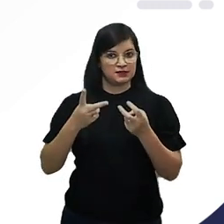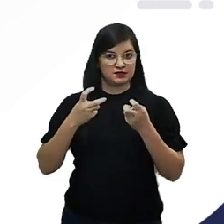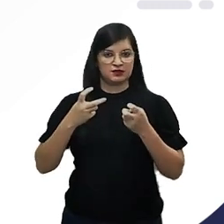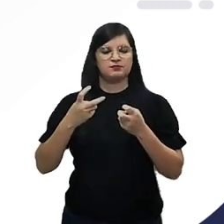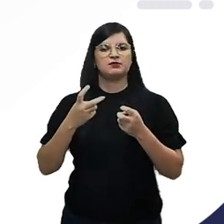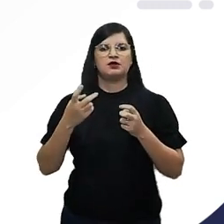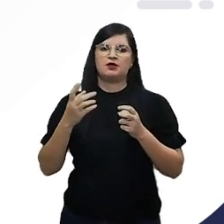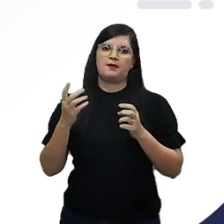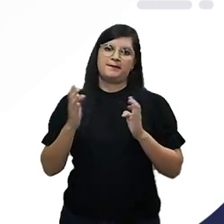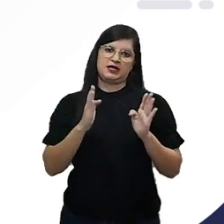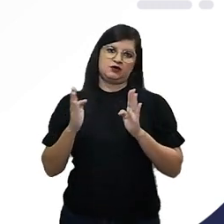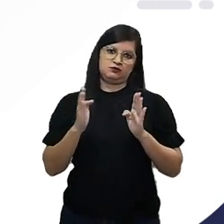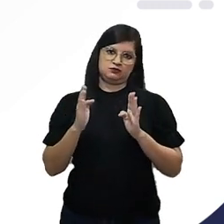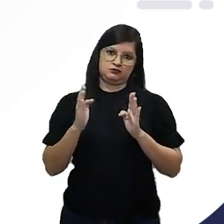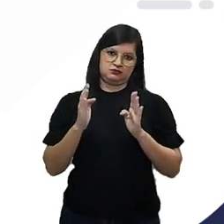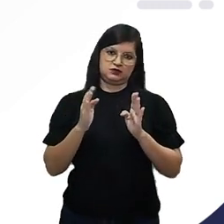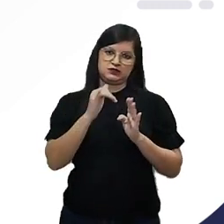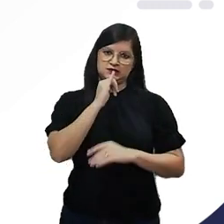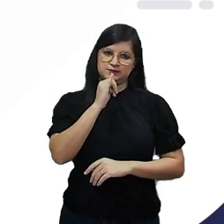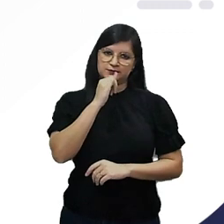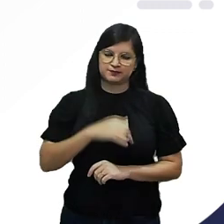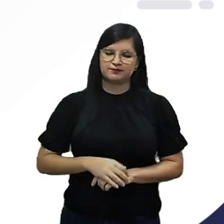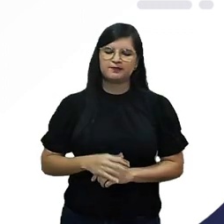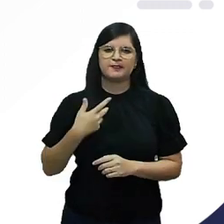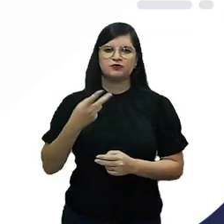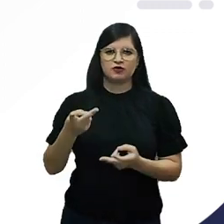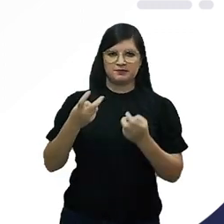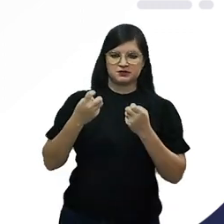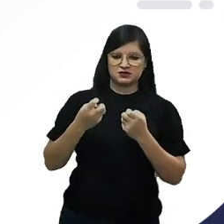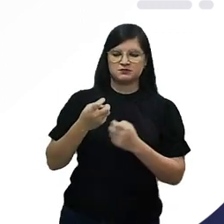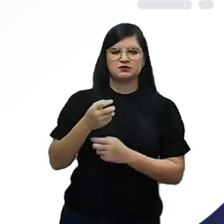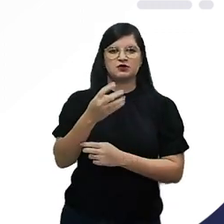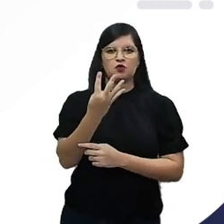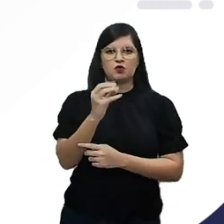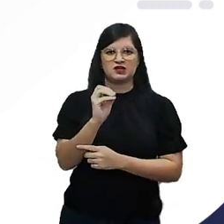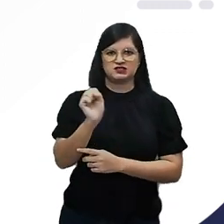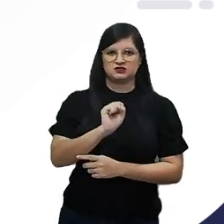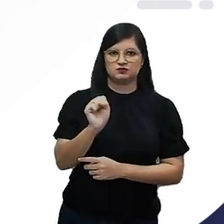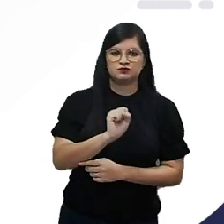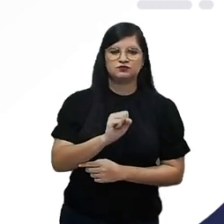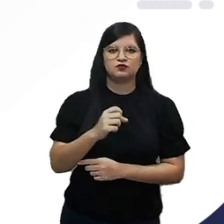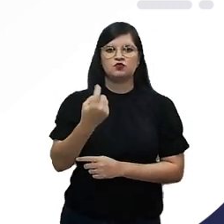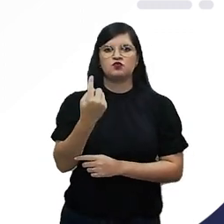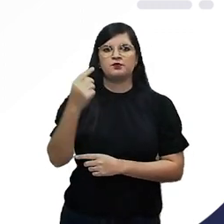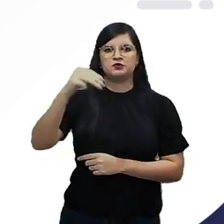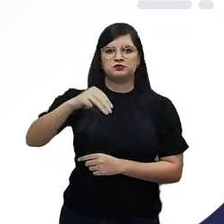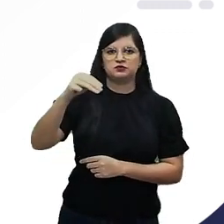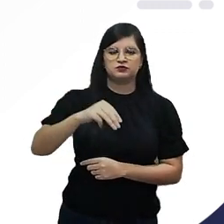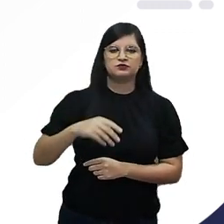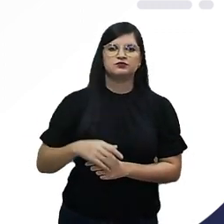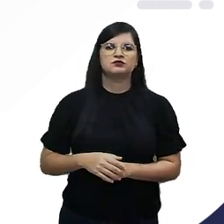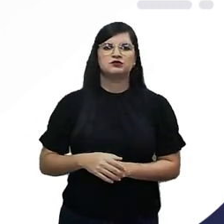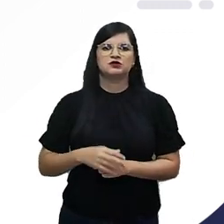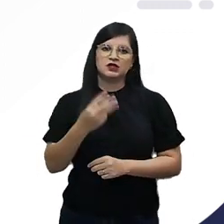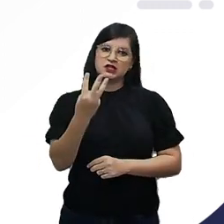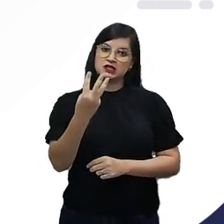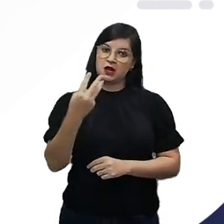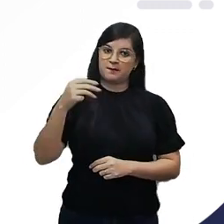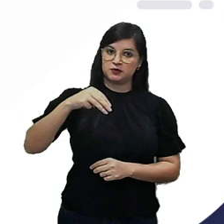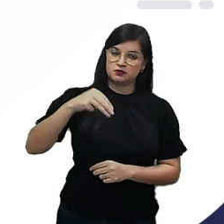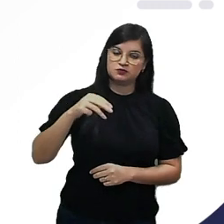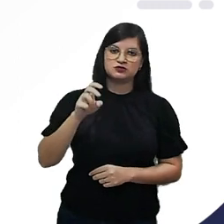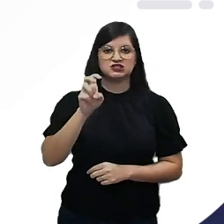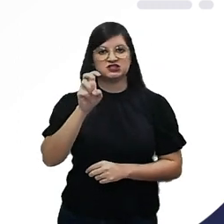uma duração. Então, por exemplo, eu já vi pitches de 40 segundos, pitches de 1 minuto, pitches de 3 minutos,